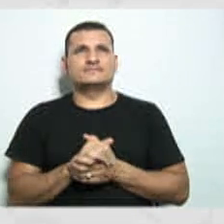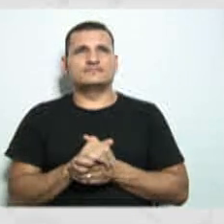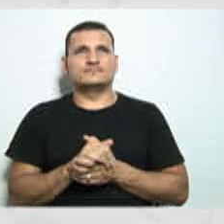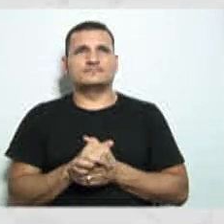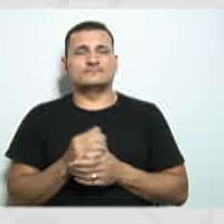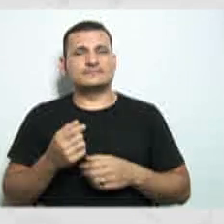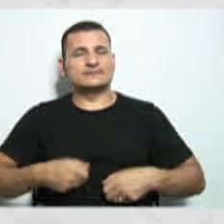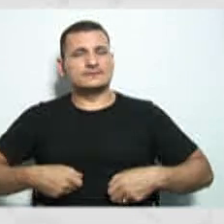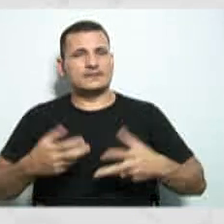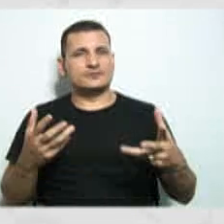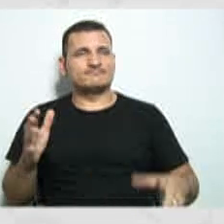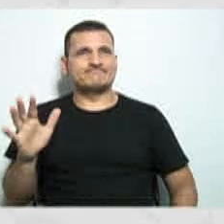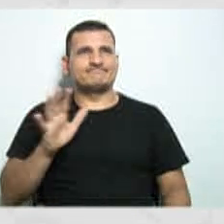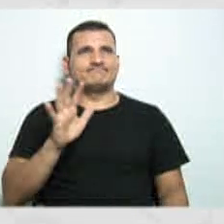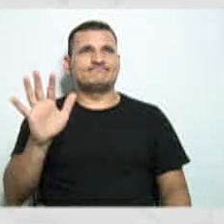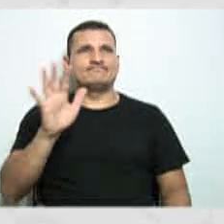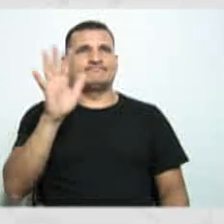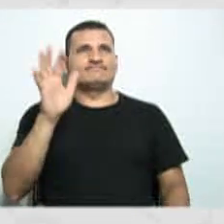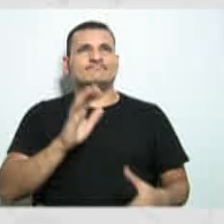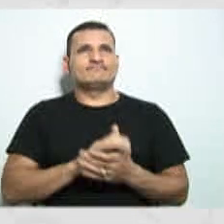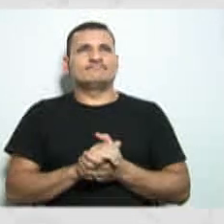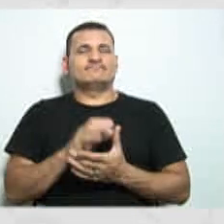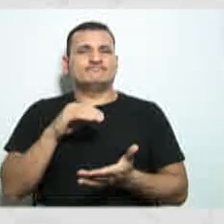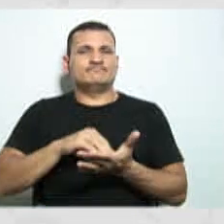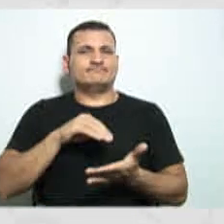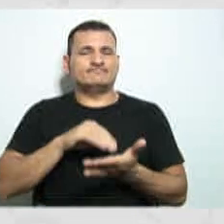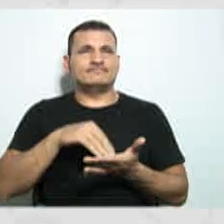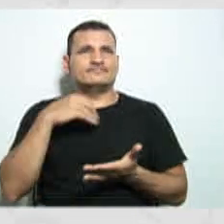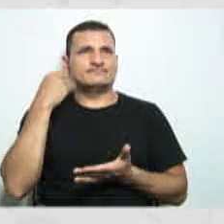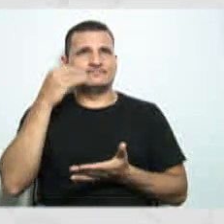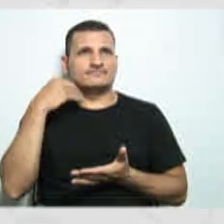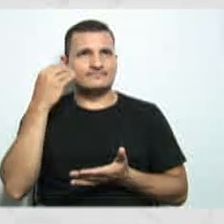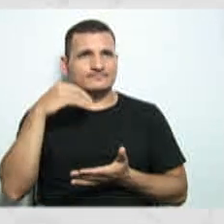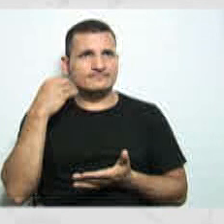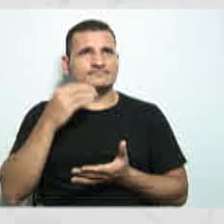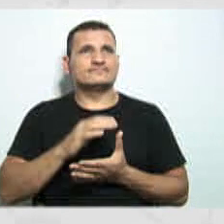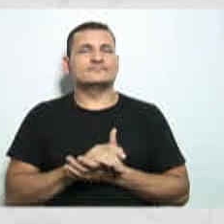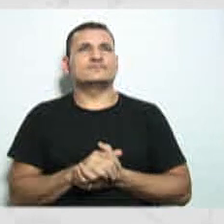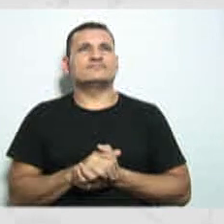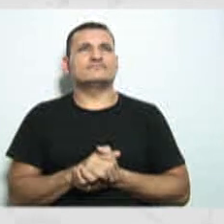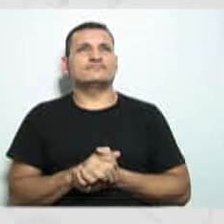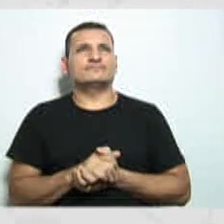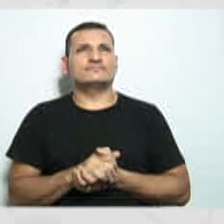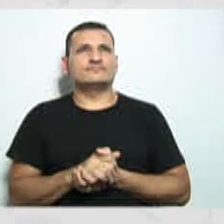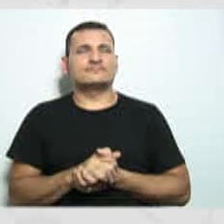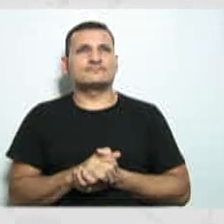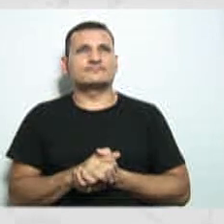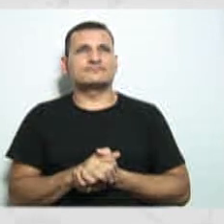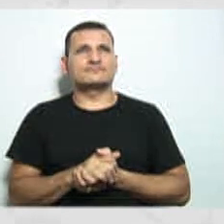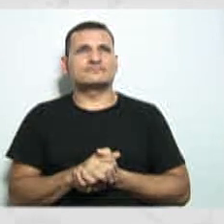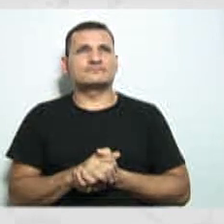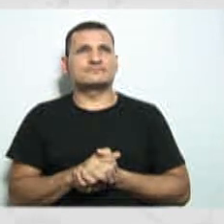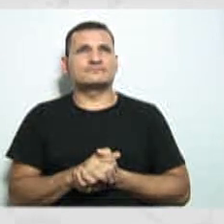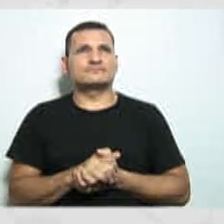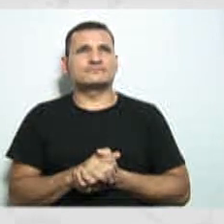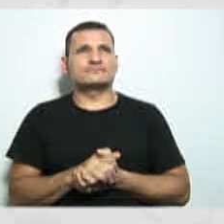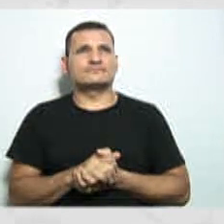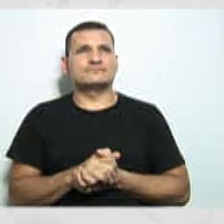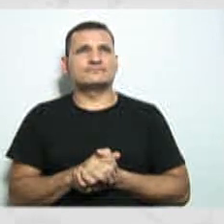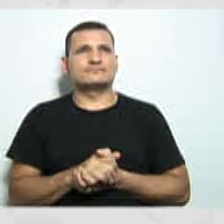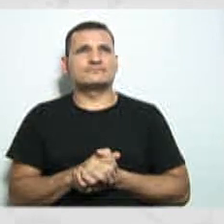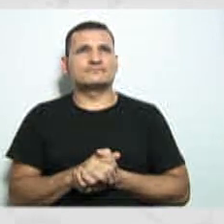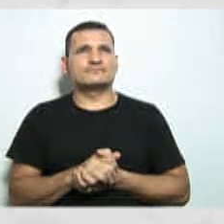organizações? Custos altos, falta de experiência da equipe, né, de trabalho ou do próprio